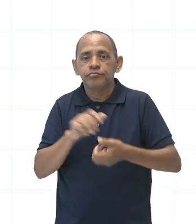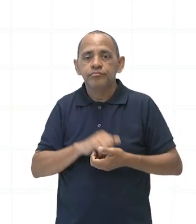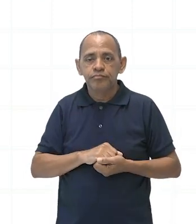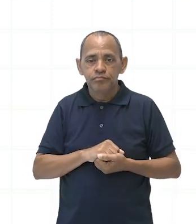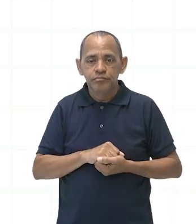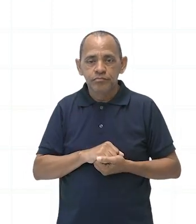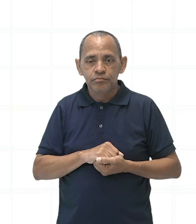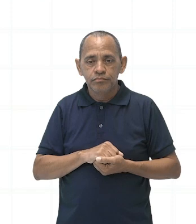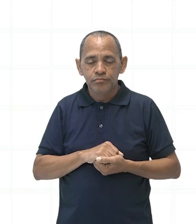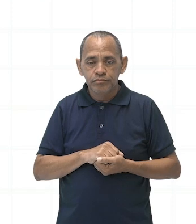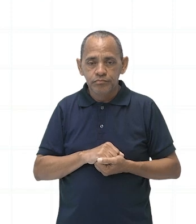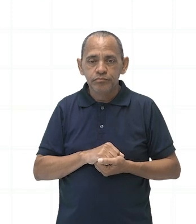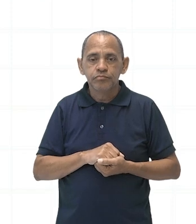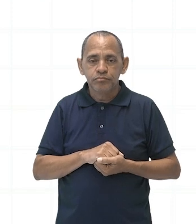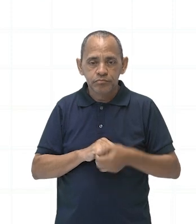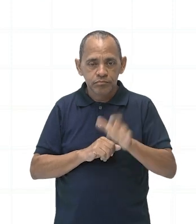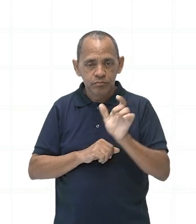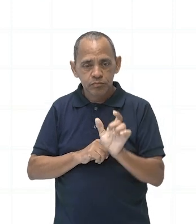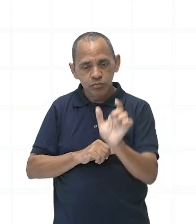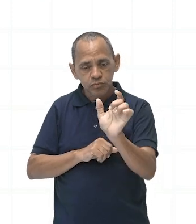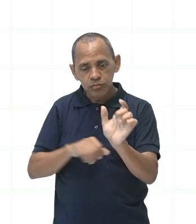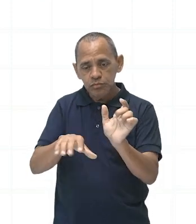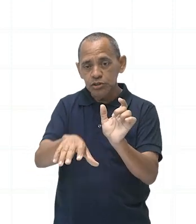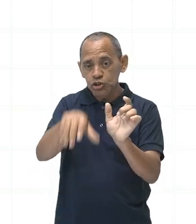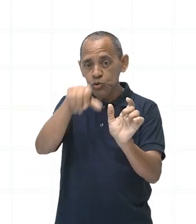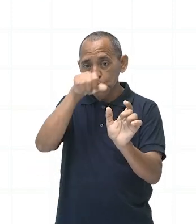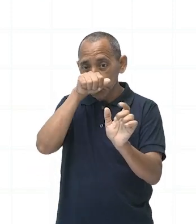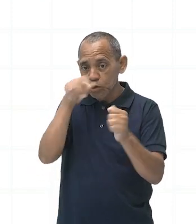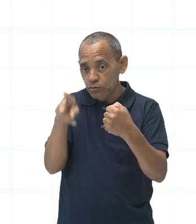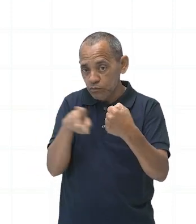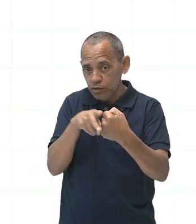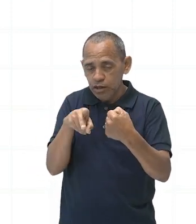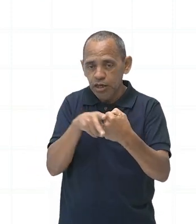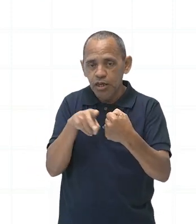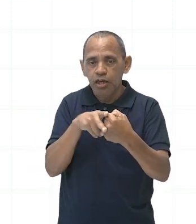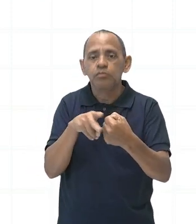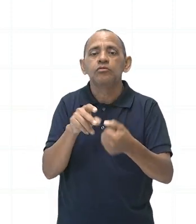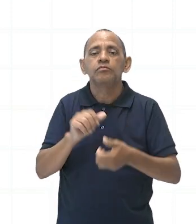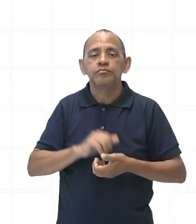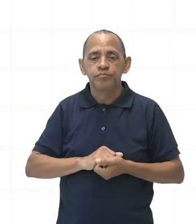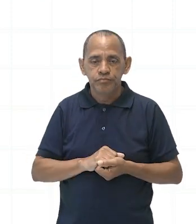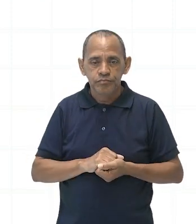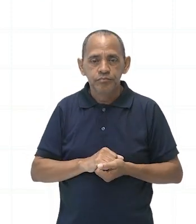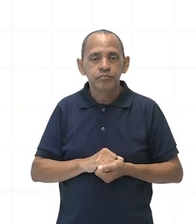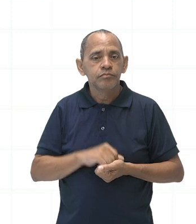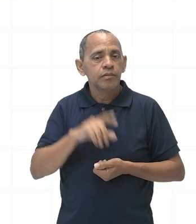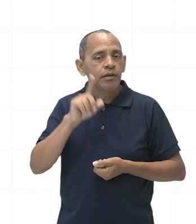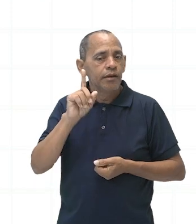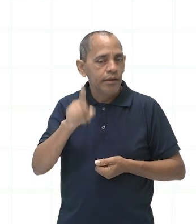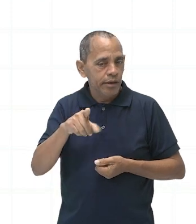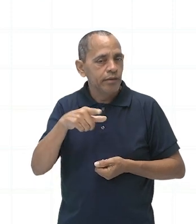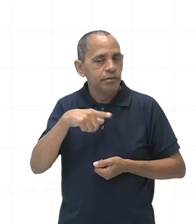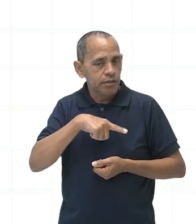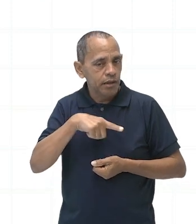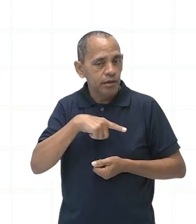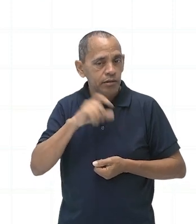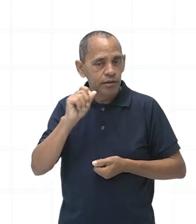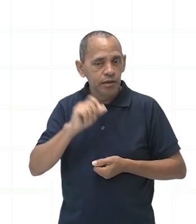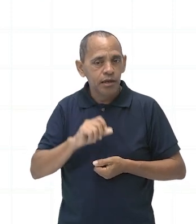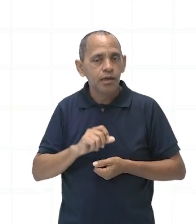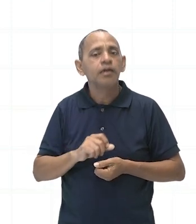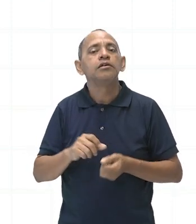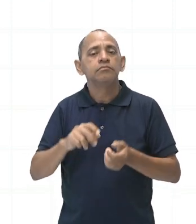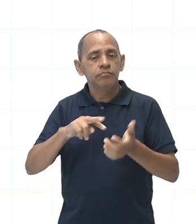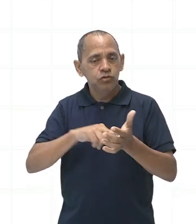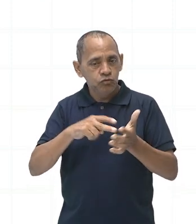para o predicado, eu tenho a palavra respira, né? O verbo respira. Este verbo, ele é um verbo significativo, porque ele é um verbo de